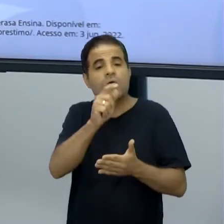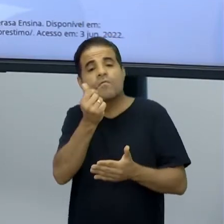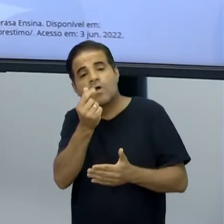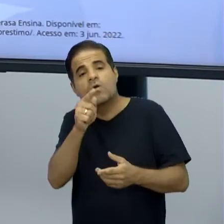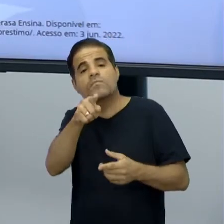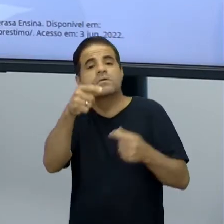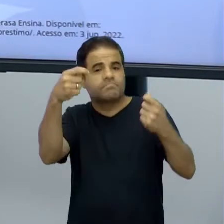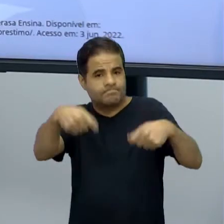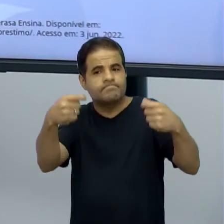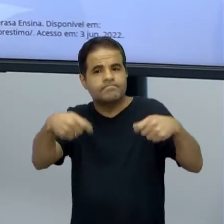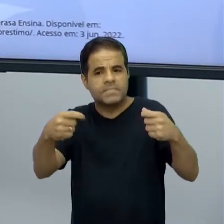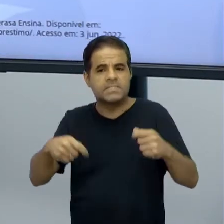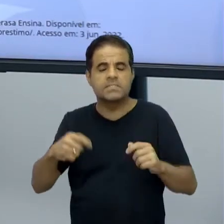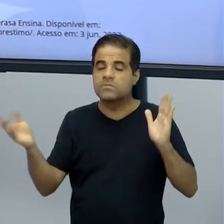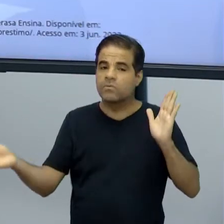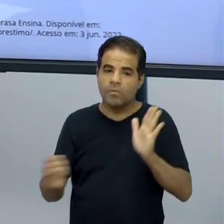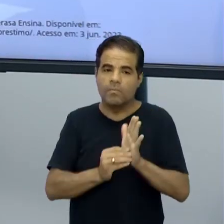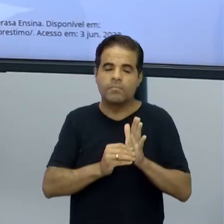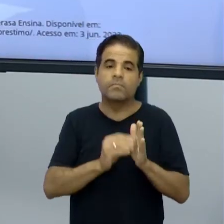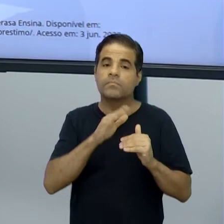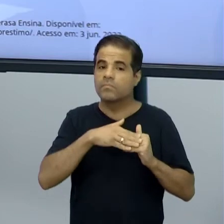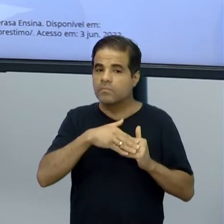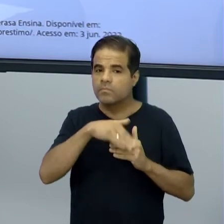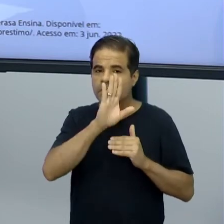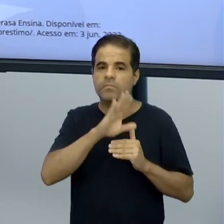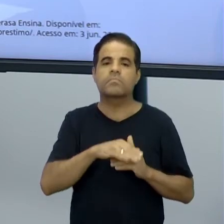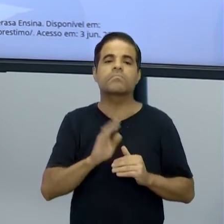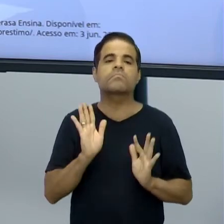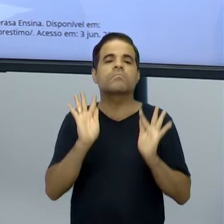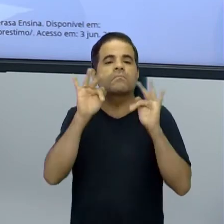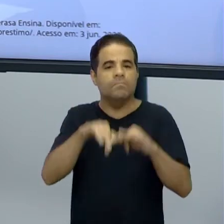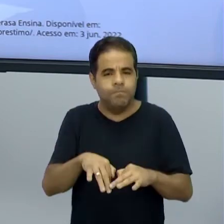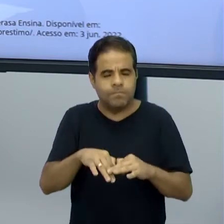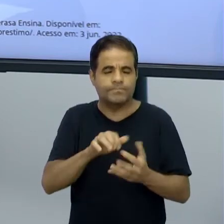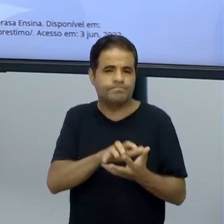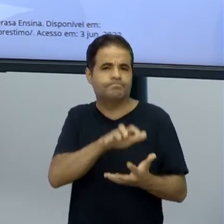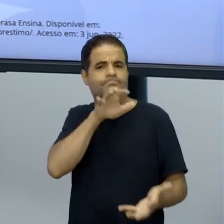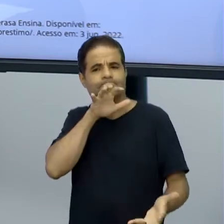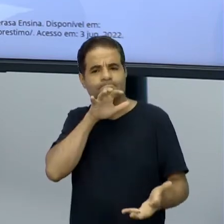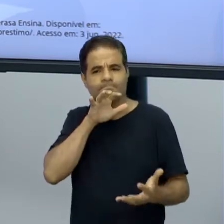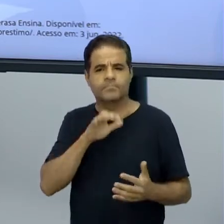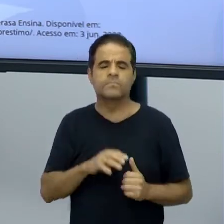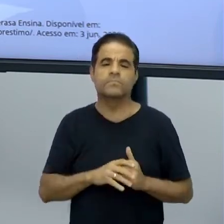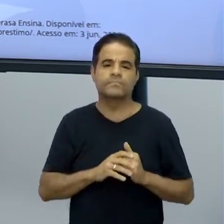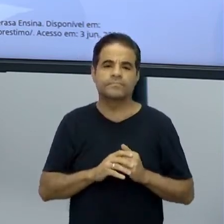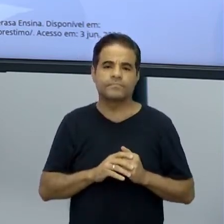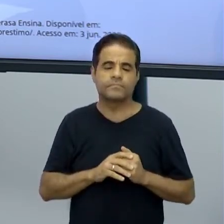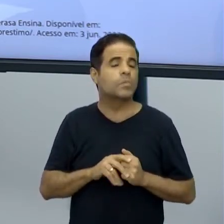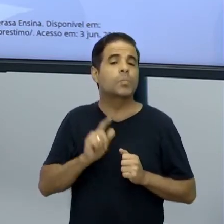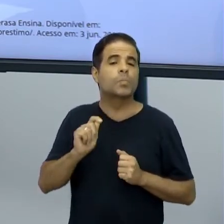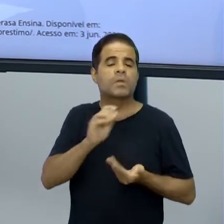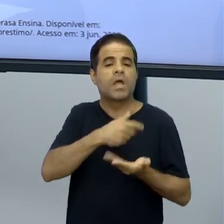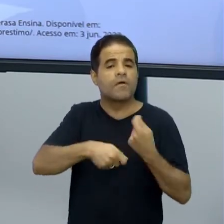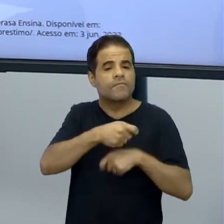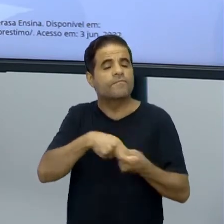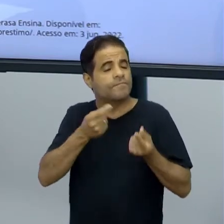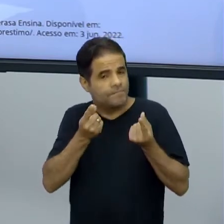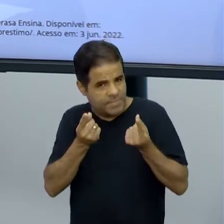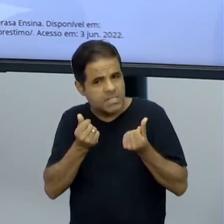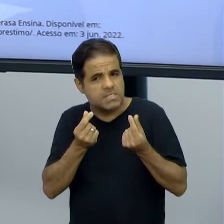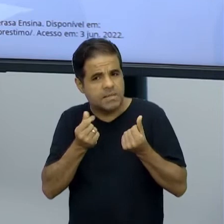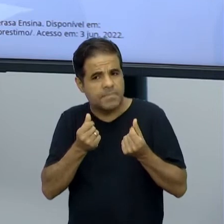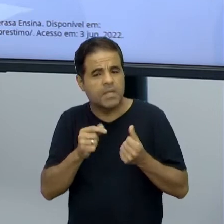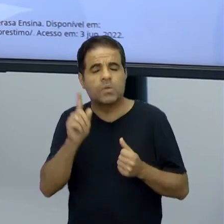precisa, e aí vai aparecer aí os valores e quanto você vai pagar no final, aí o montante final. E o que é financiamento?